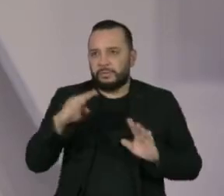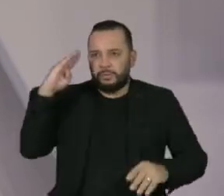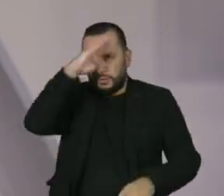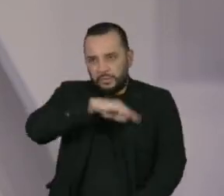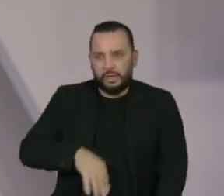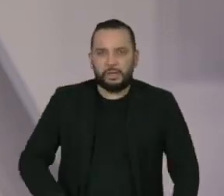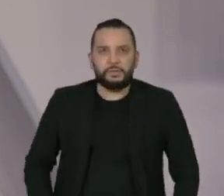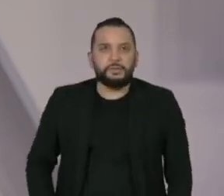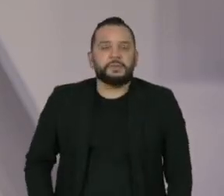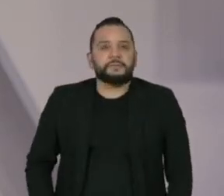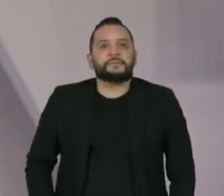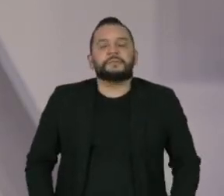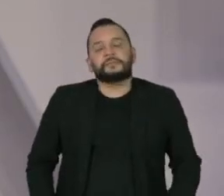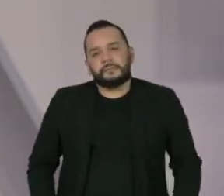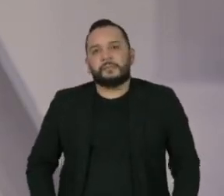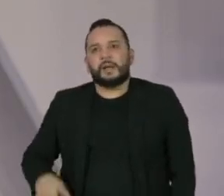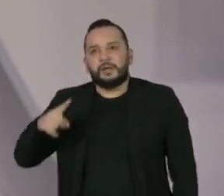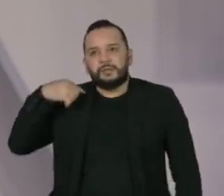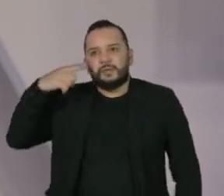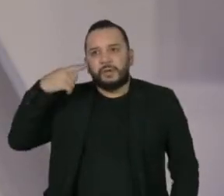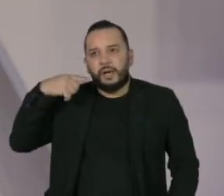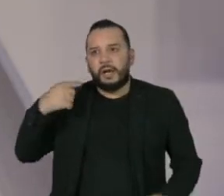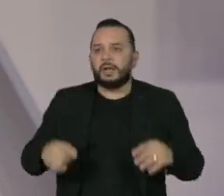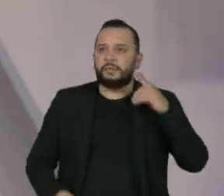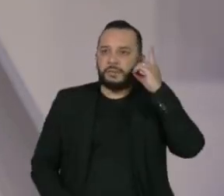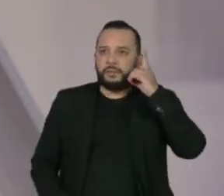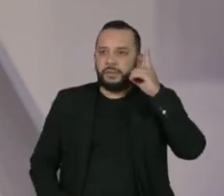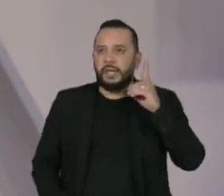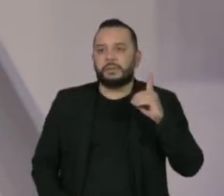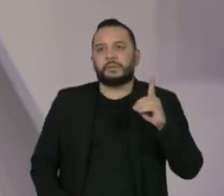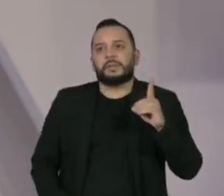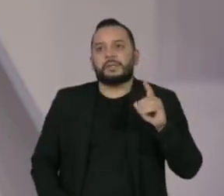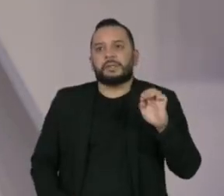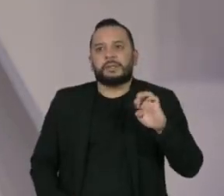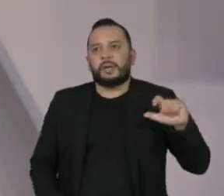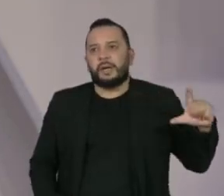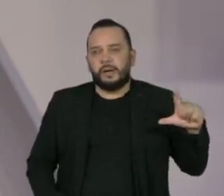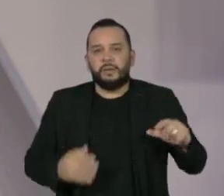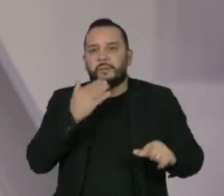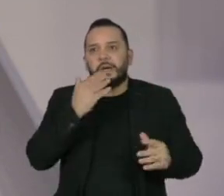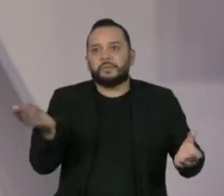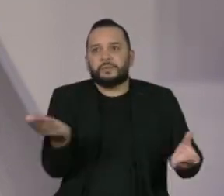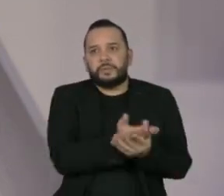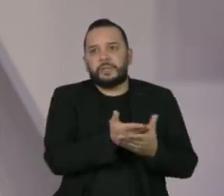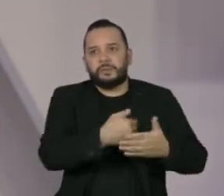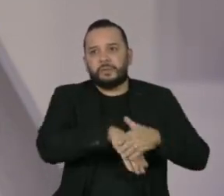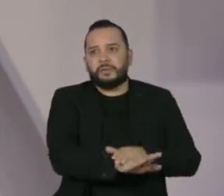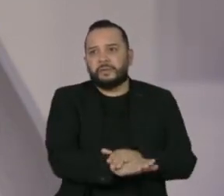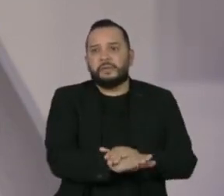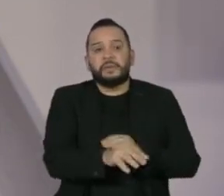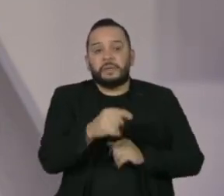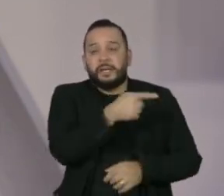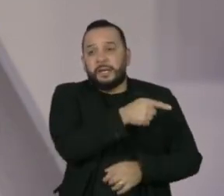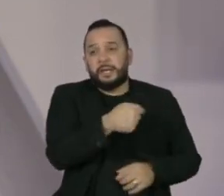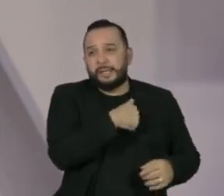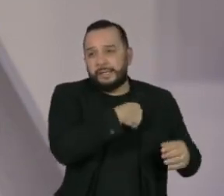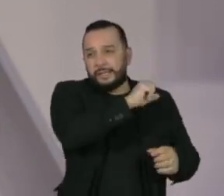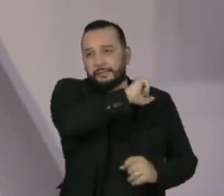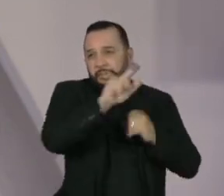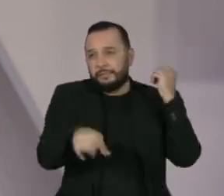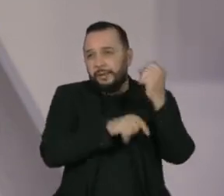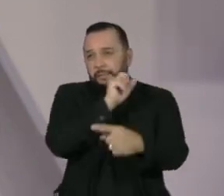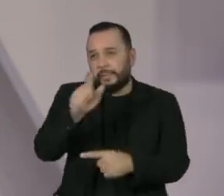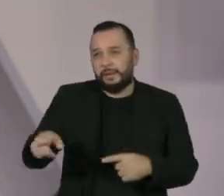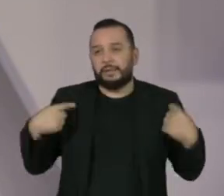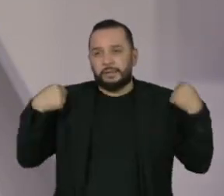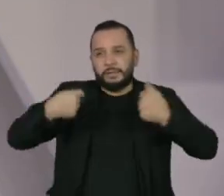e é defesa do deputado Daniel Silveira do PTB do Rio de Janeiro pede o arquivamento da ação penal por ataques aos ministros